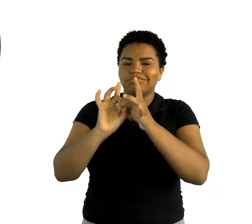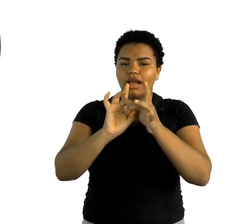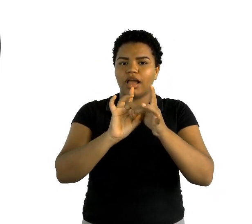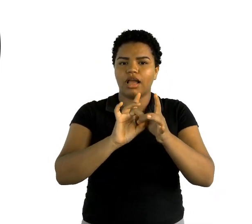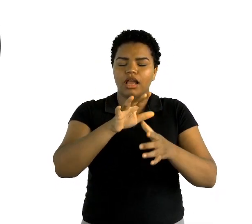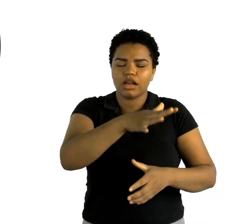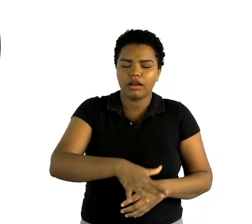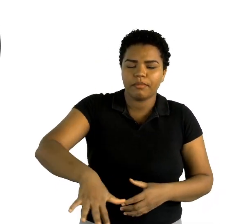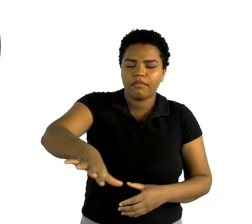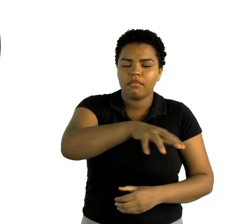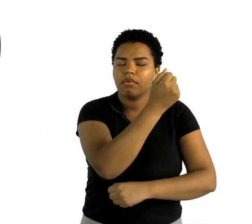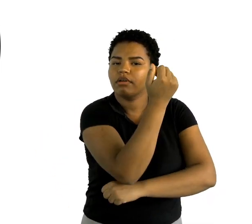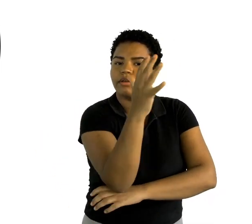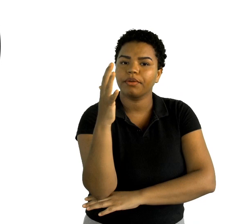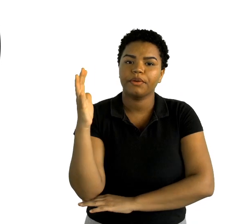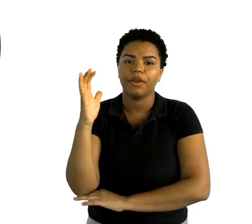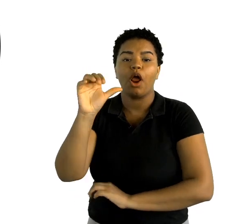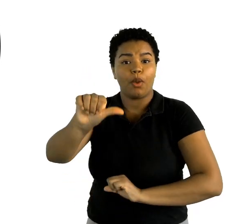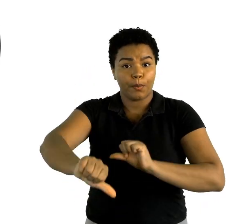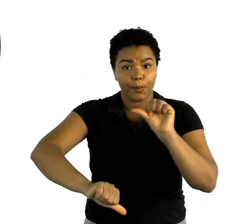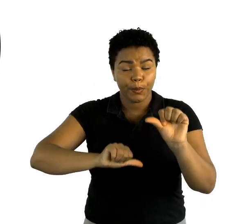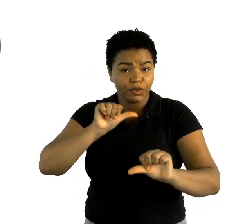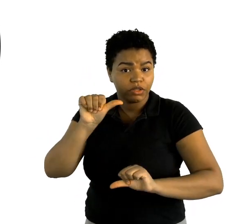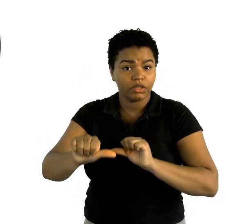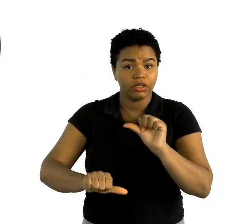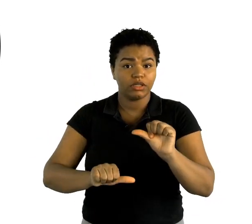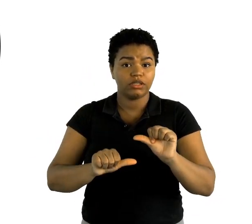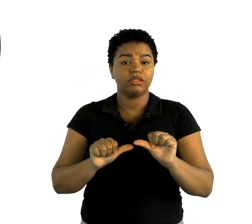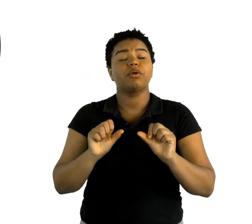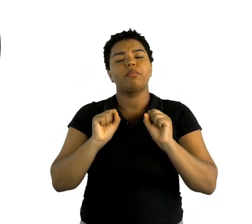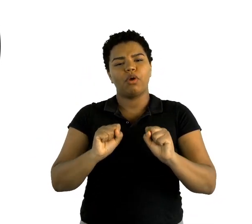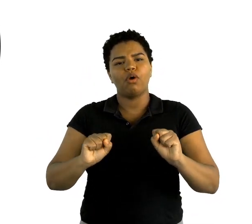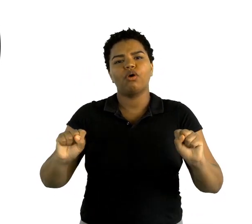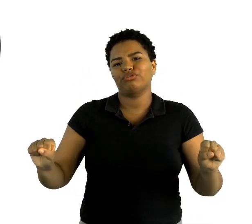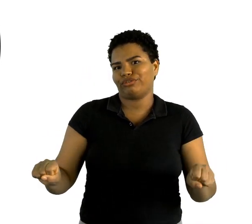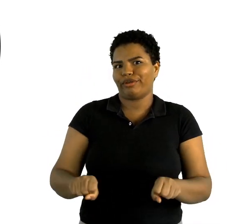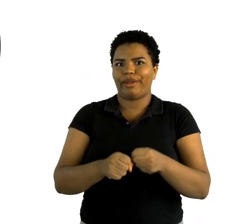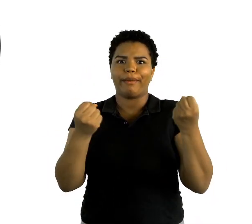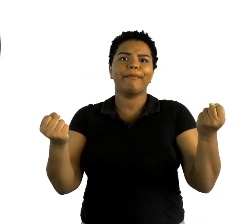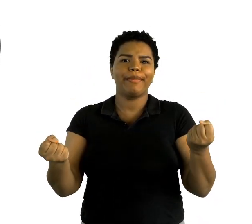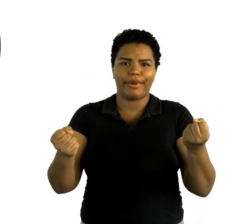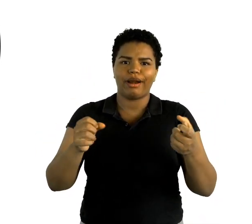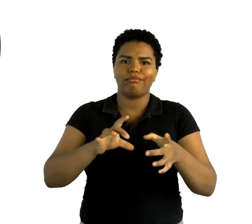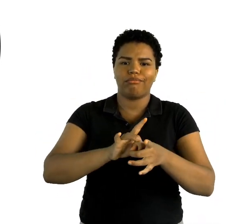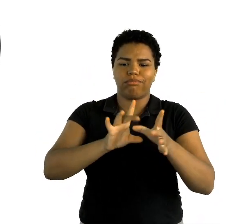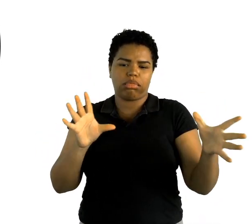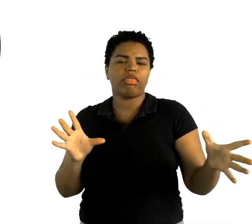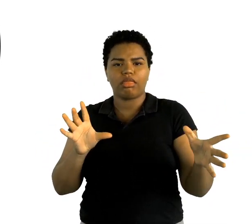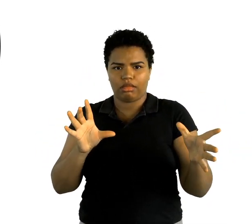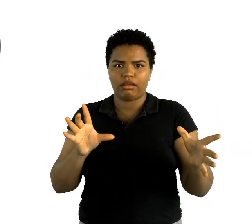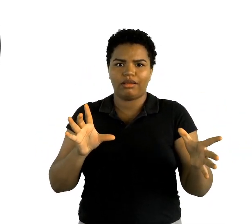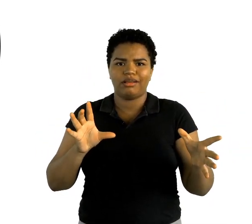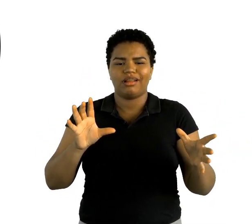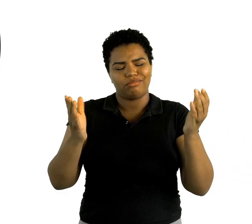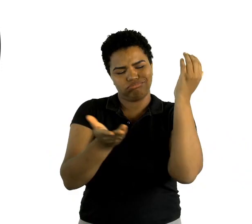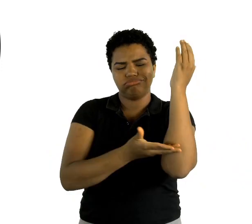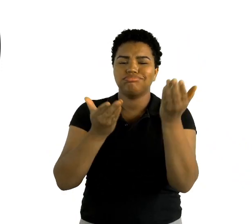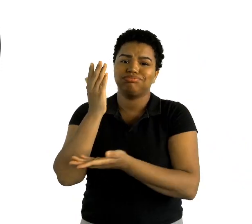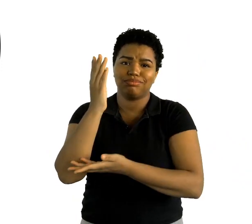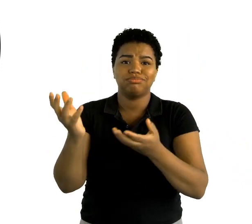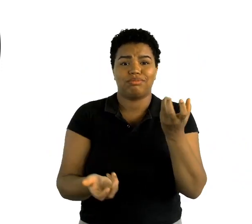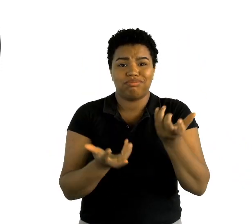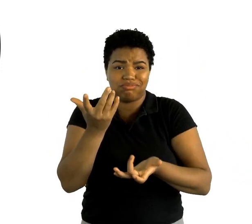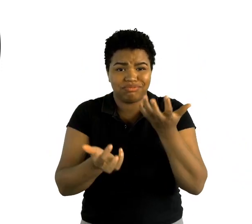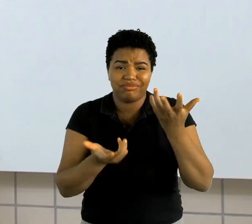ambiente, mudando, quebra essa integração. Como é que ele atua? Desmatando, queimando.